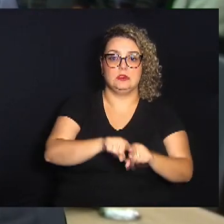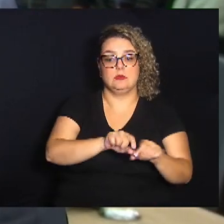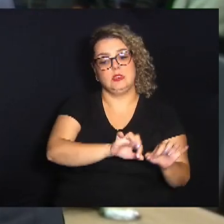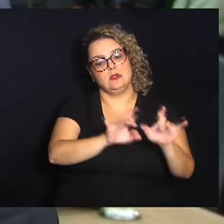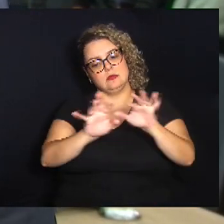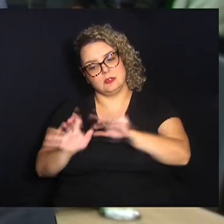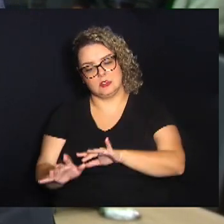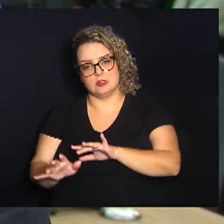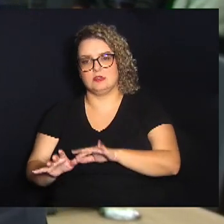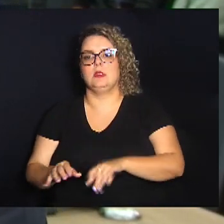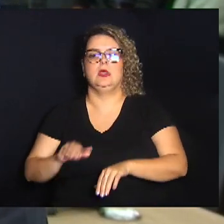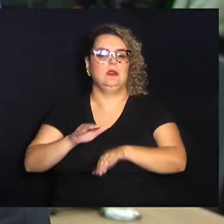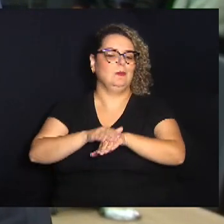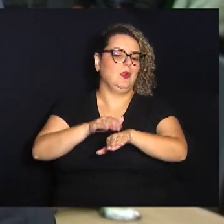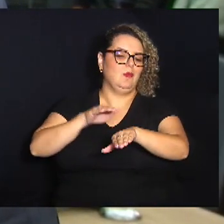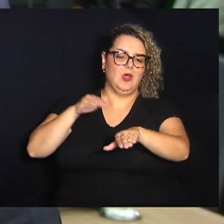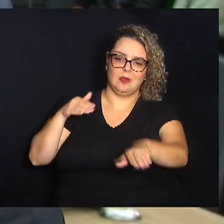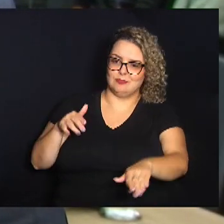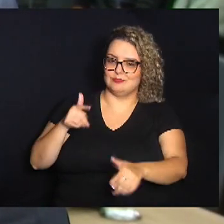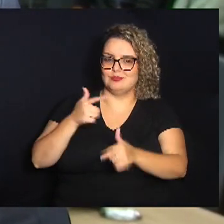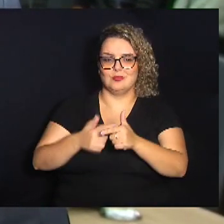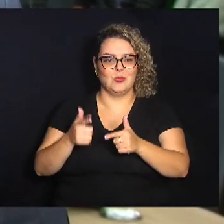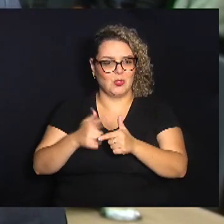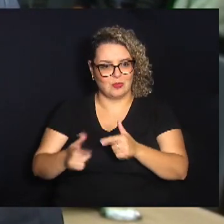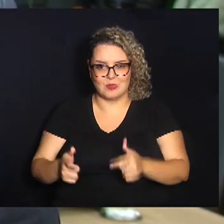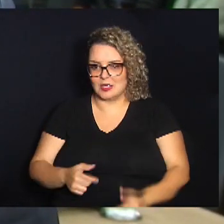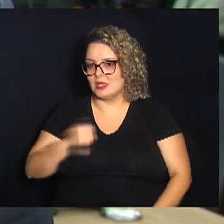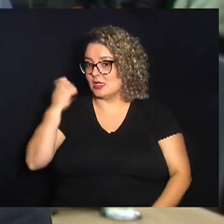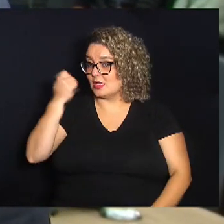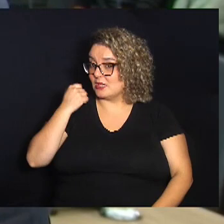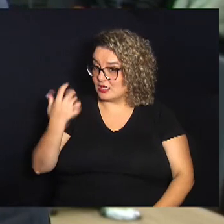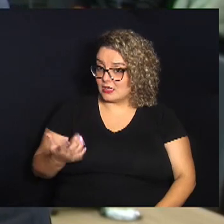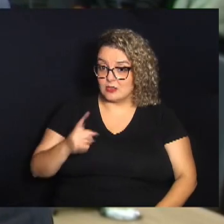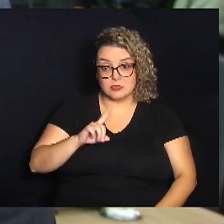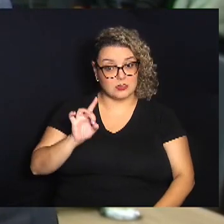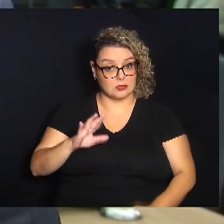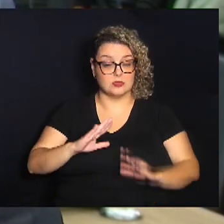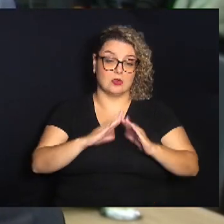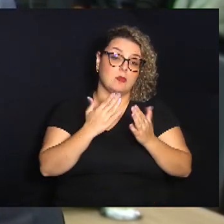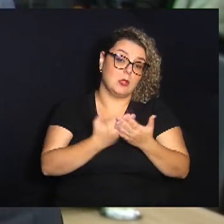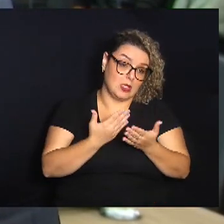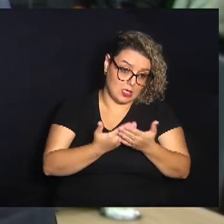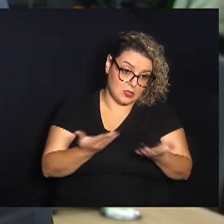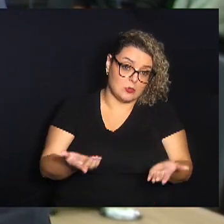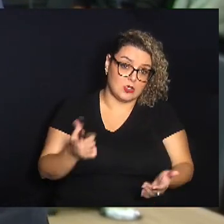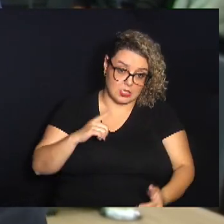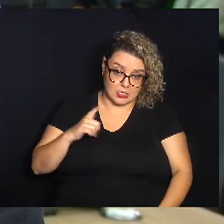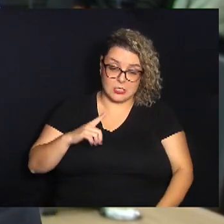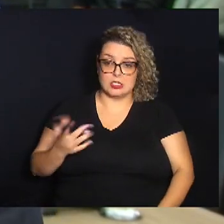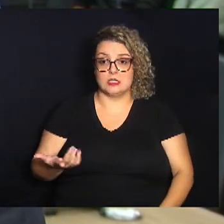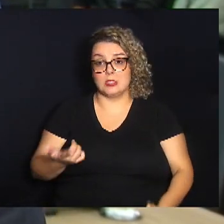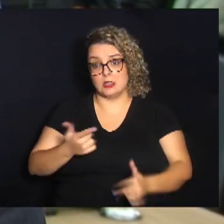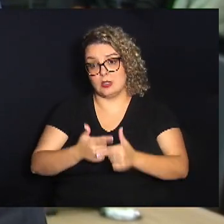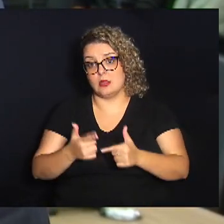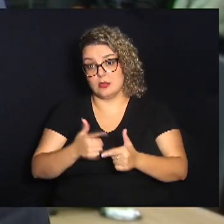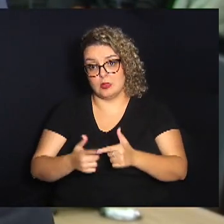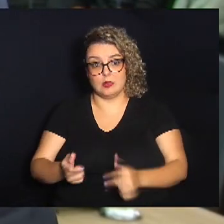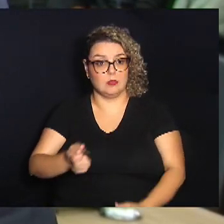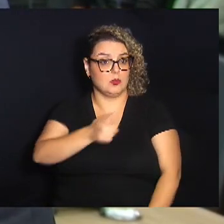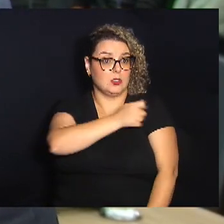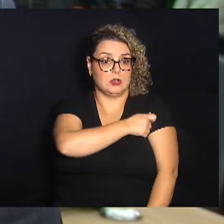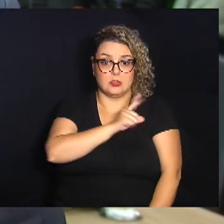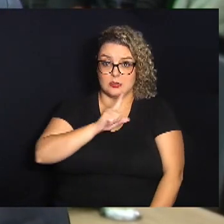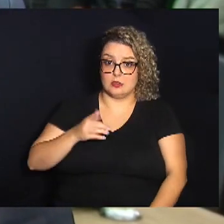acaba congestionando, gerando ali um problema não só para as escolas, né, que tem o problema dos alunos não entrarem no